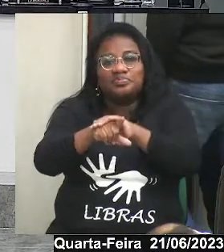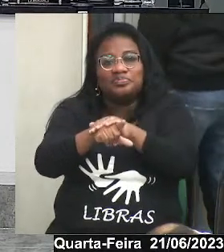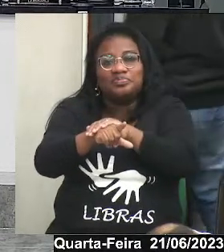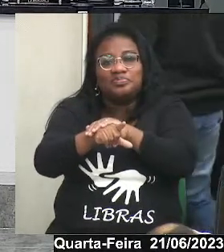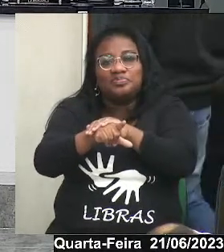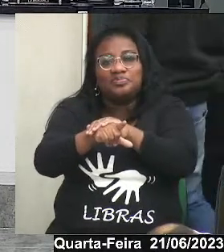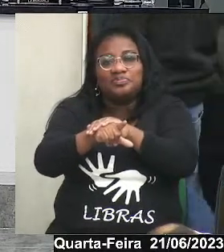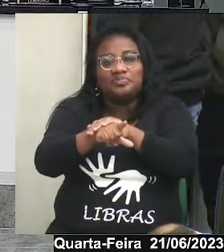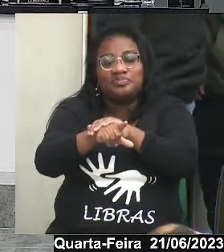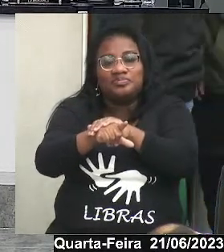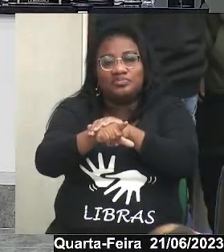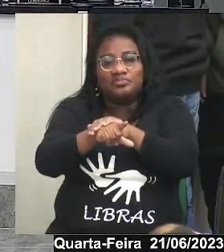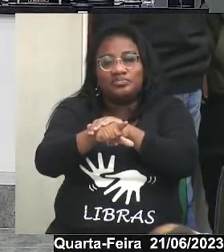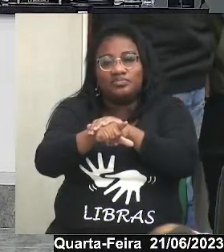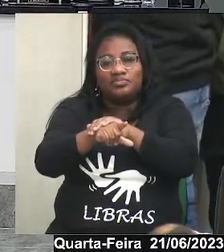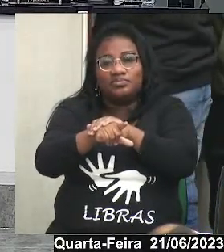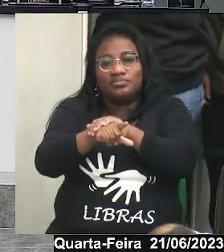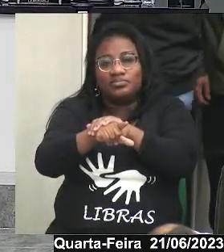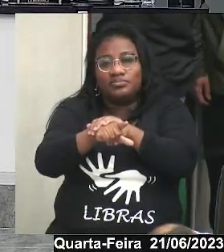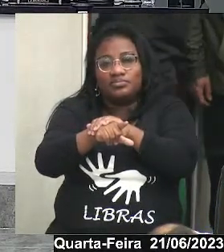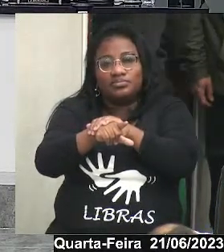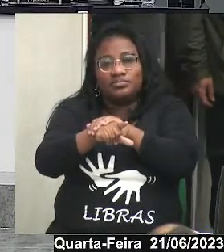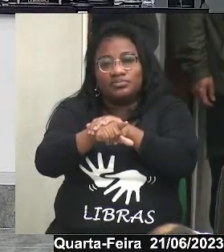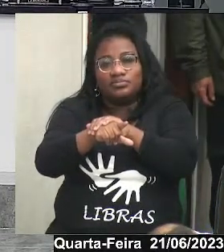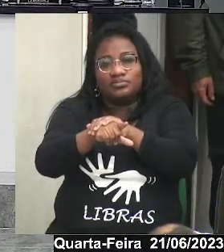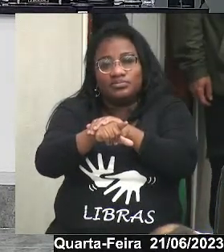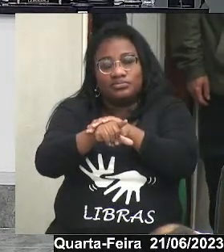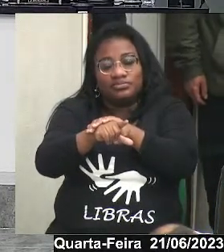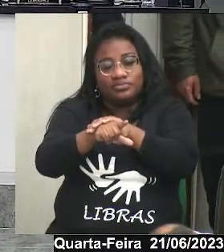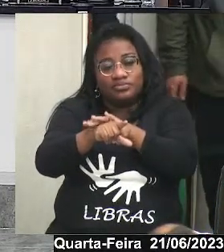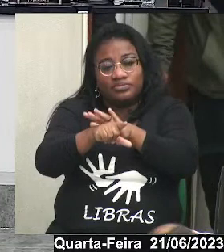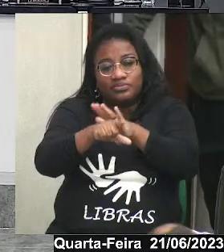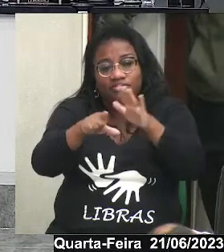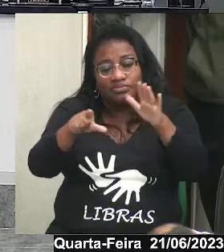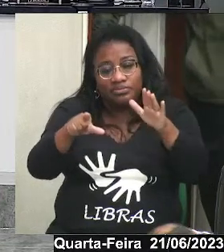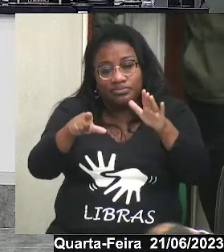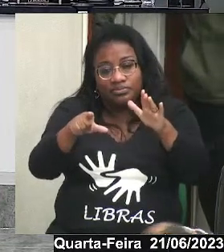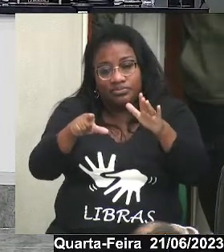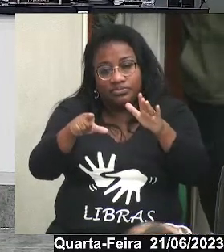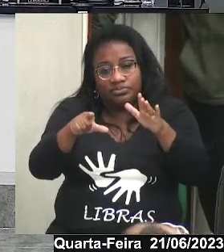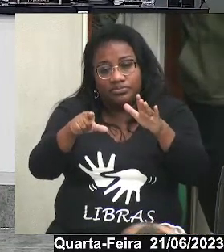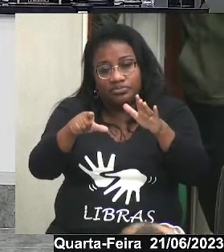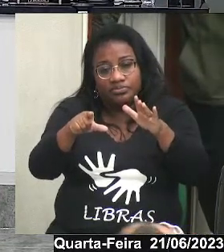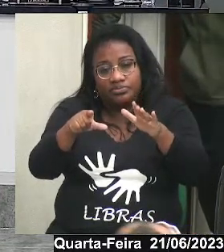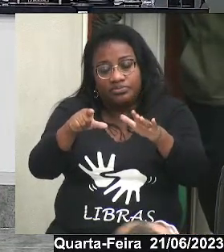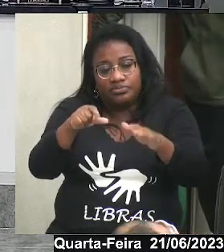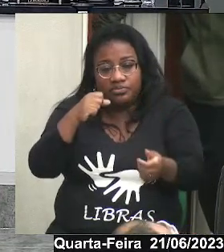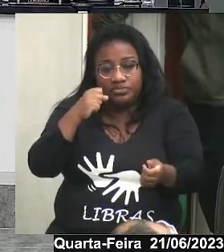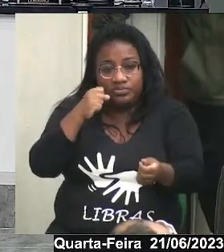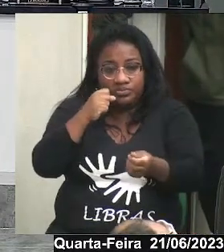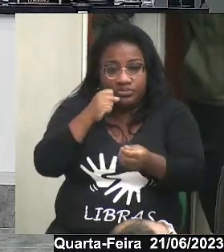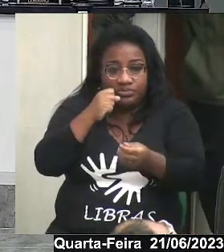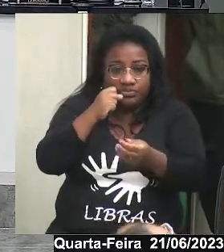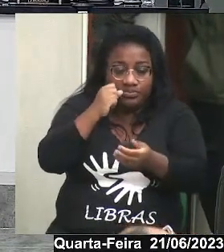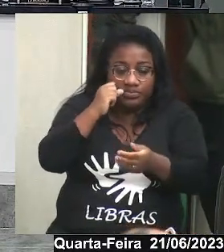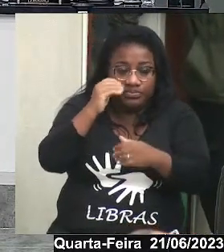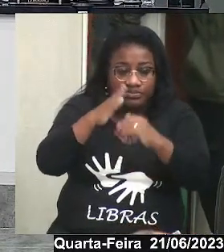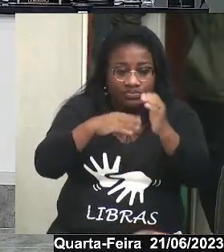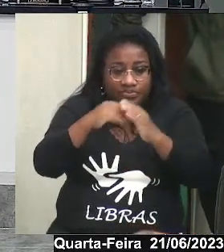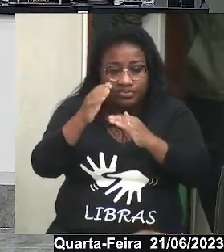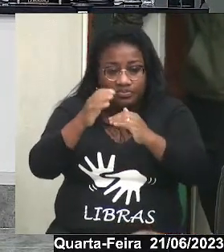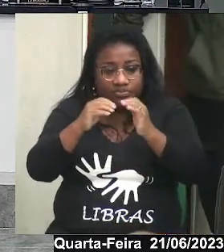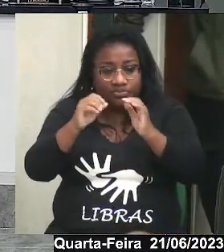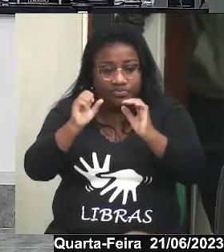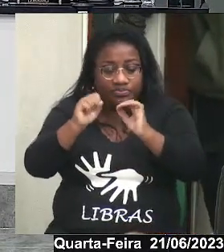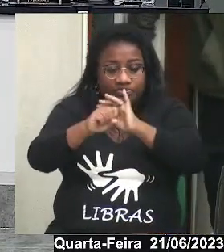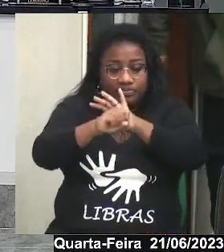os comerciantes do município, ecopontos, para descarga de lixo eletrônico, materiais escravos, com a prática logística